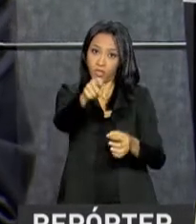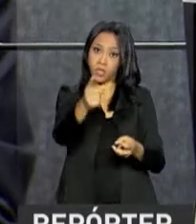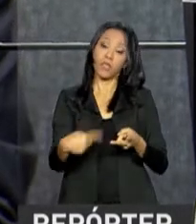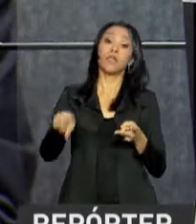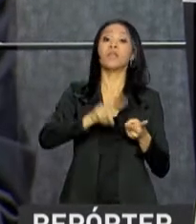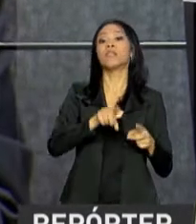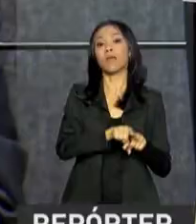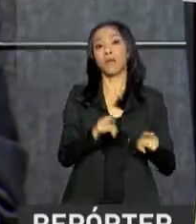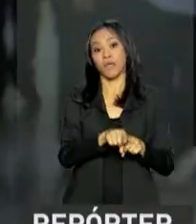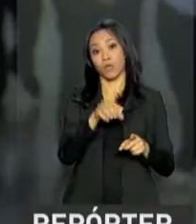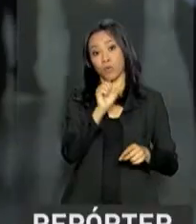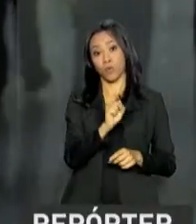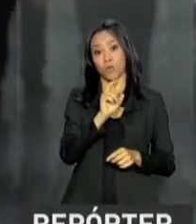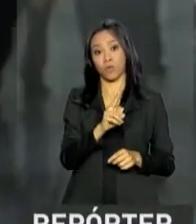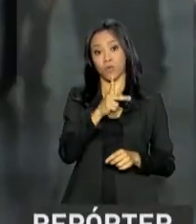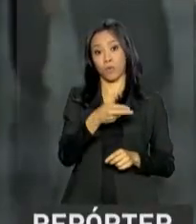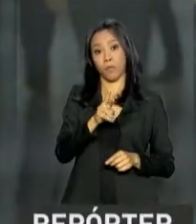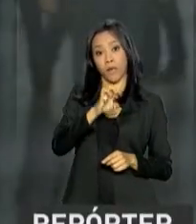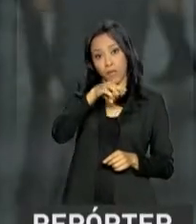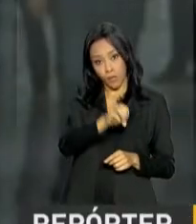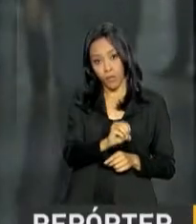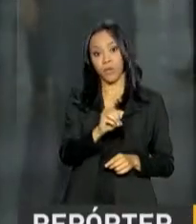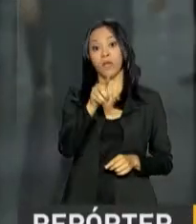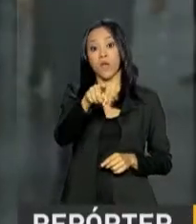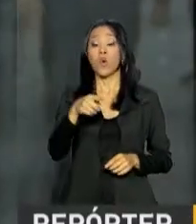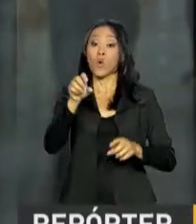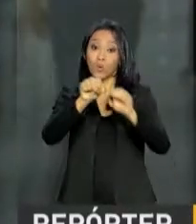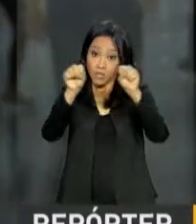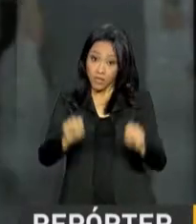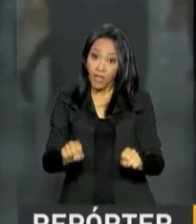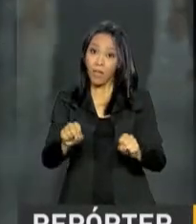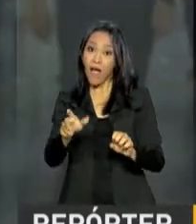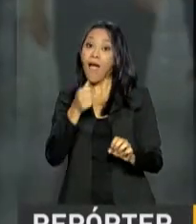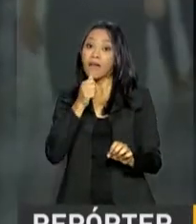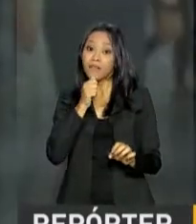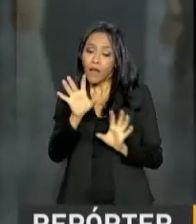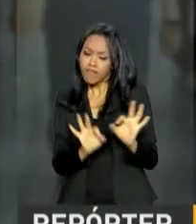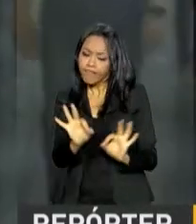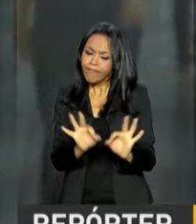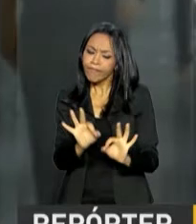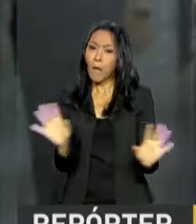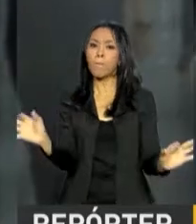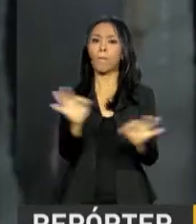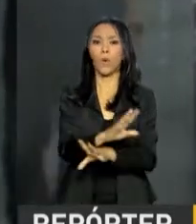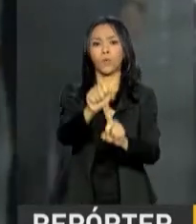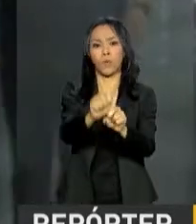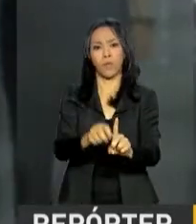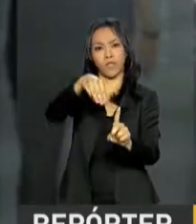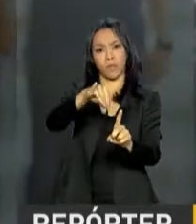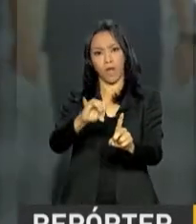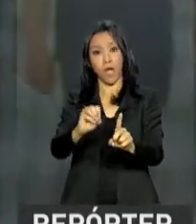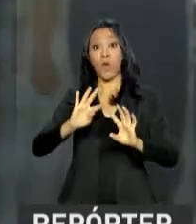tribunal ao federal o sistema está em fase de implantação ea expectativa é que esteja pronto em maio quando todos